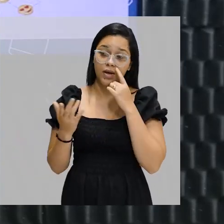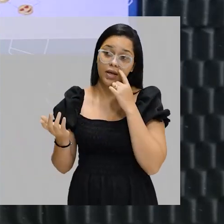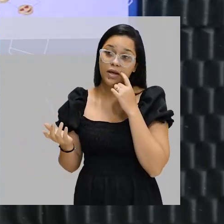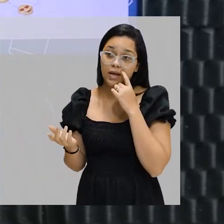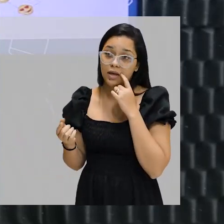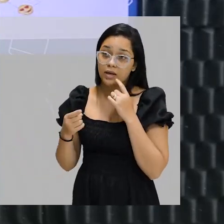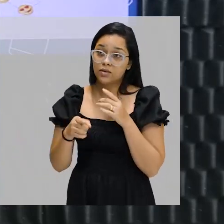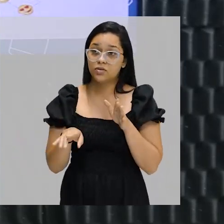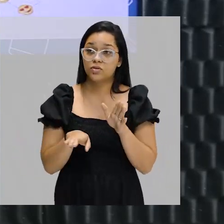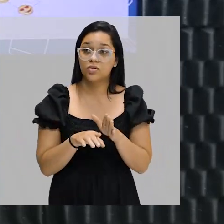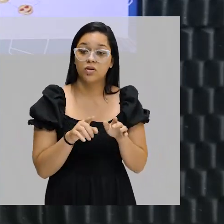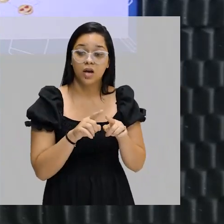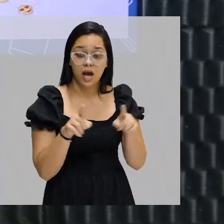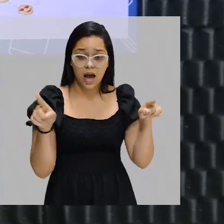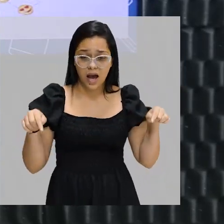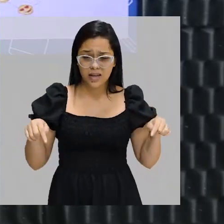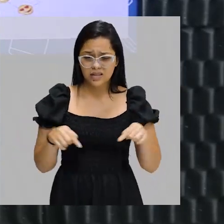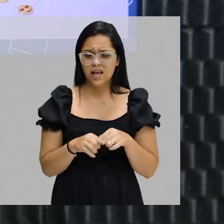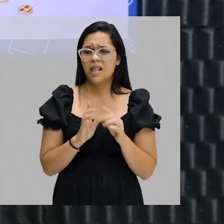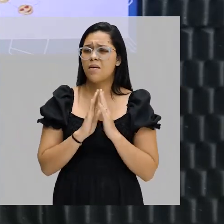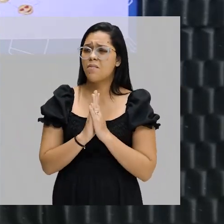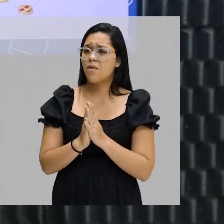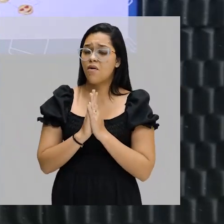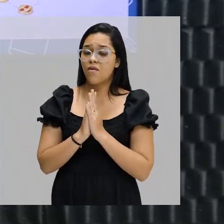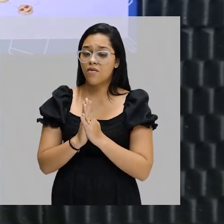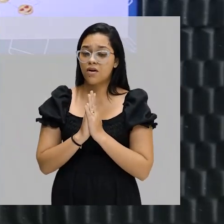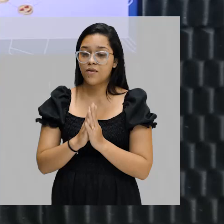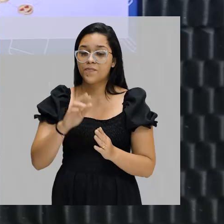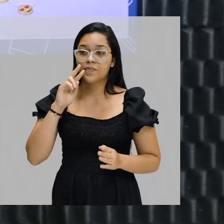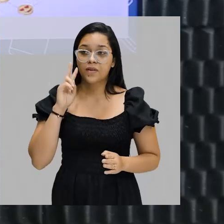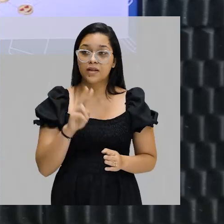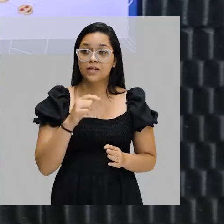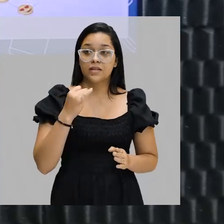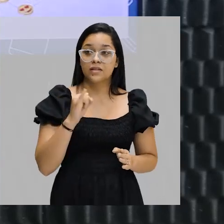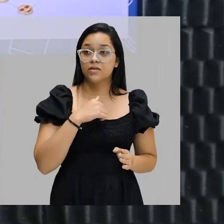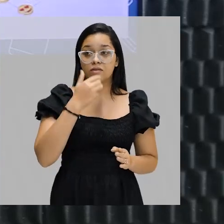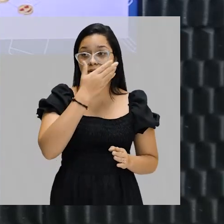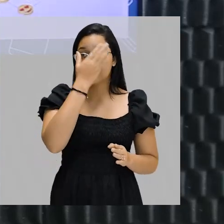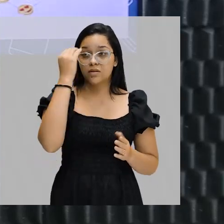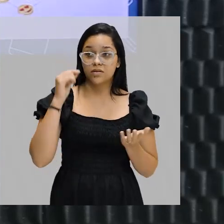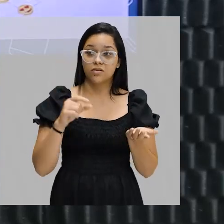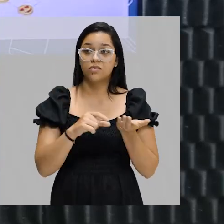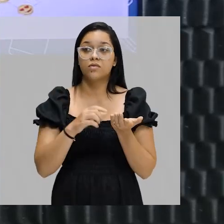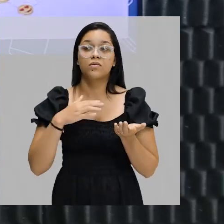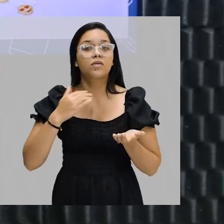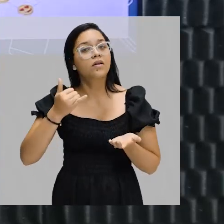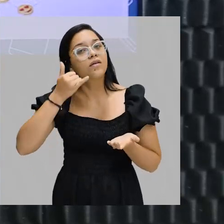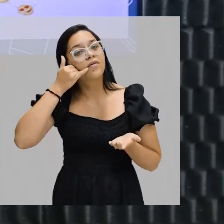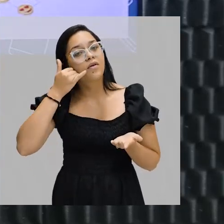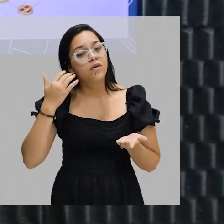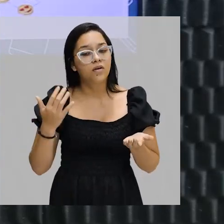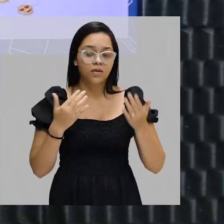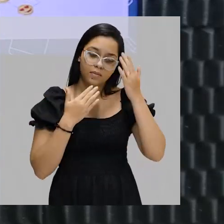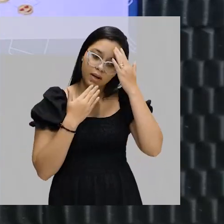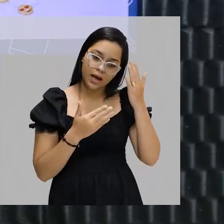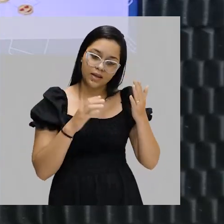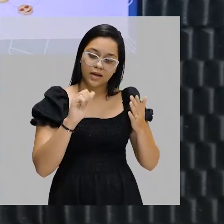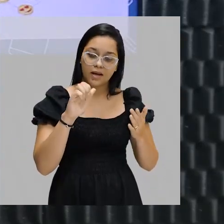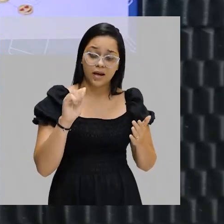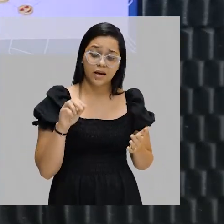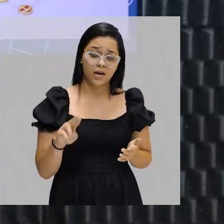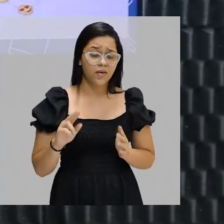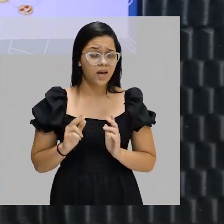você chegar ao Estúdio Por favor veja se eu não esqueci o carregador do meu telefone grata Cacau